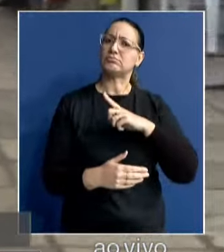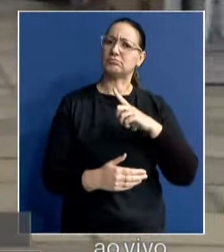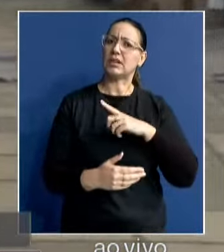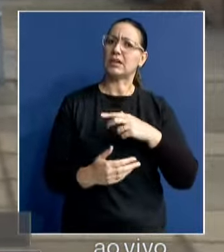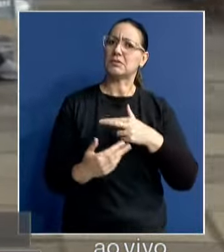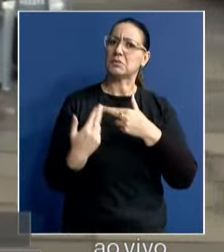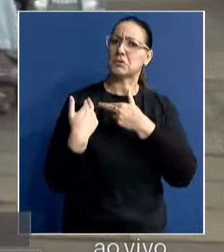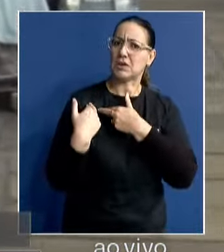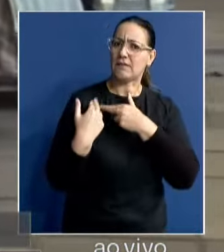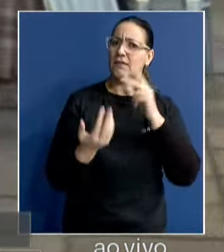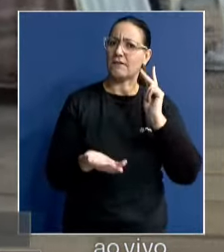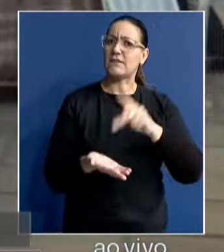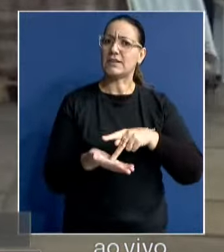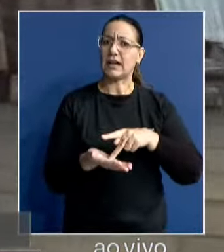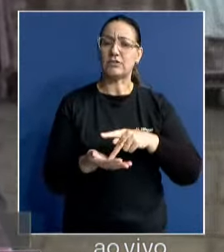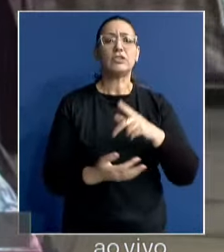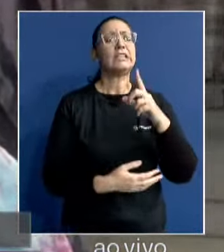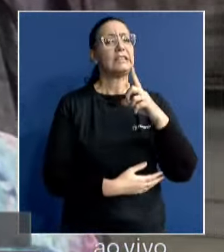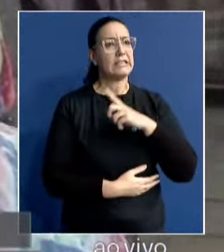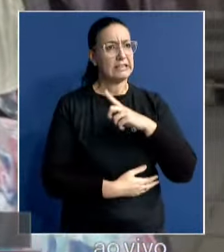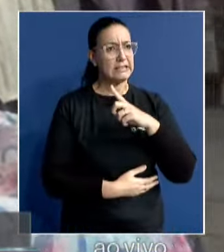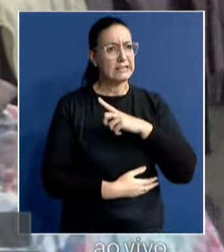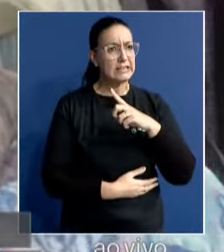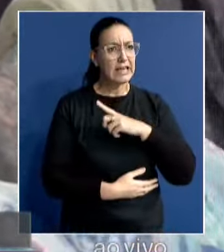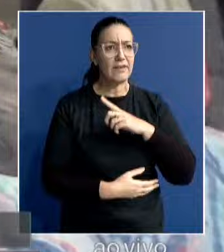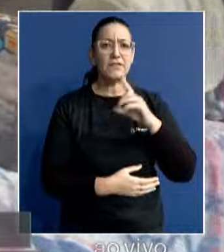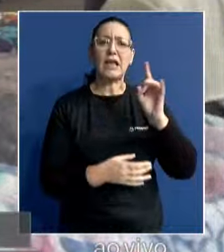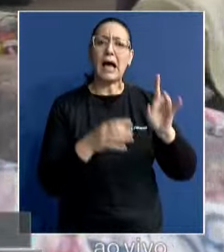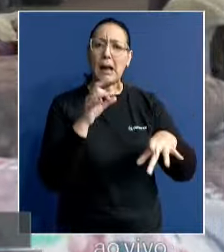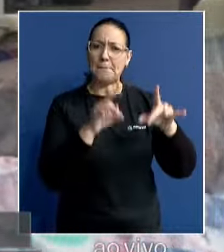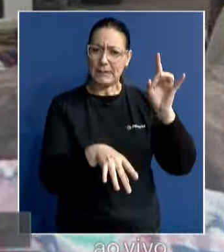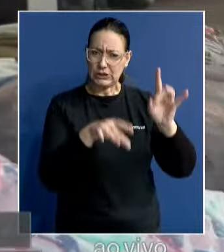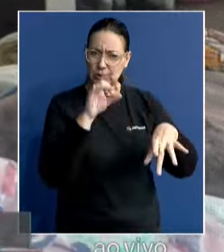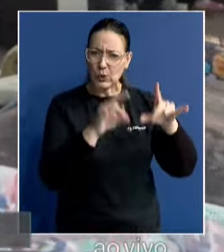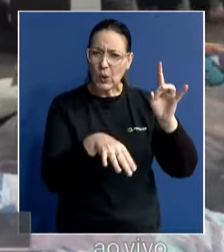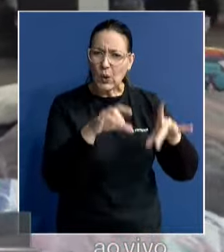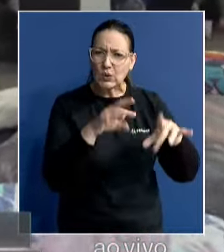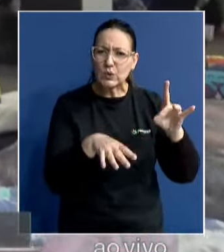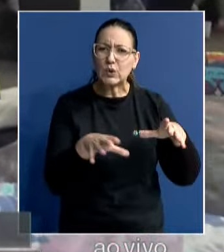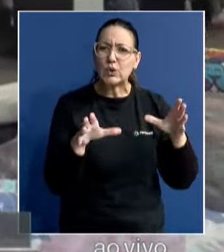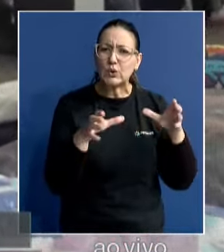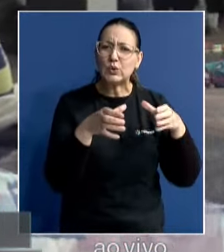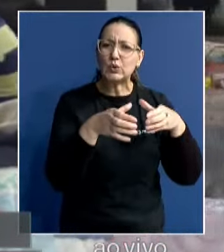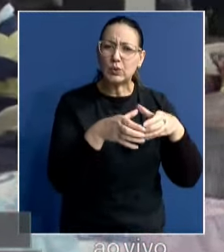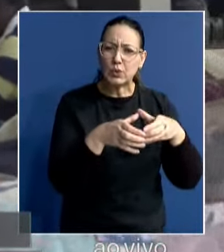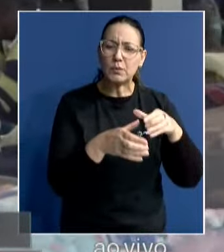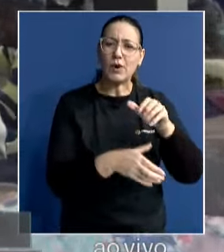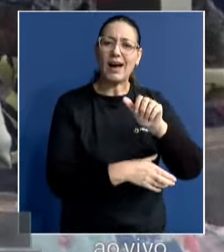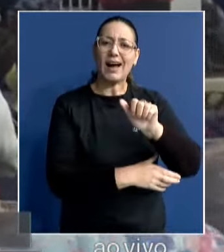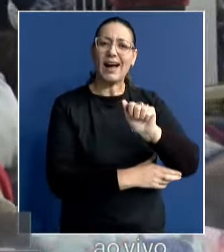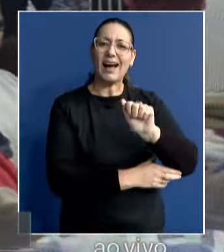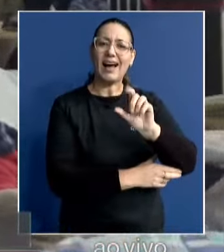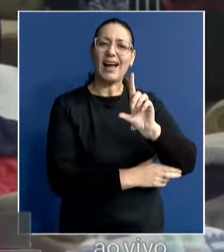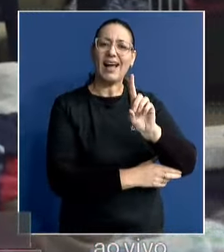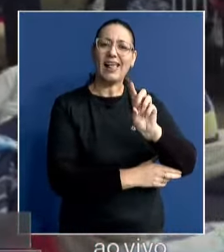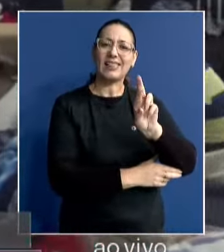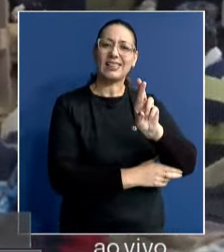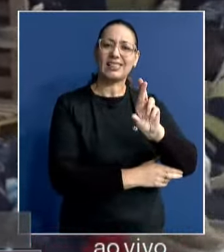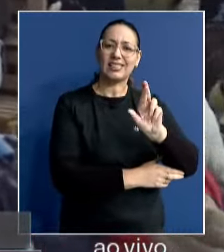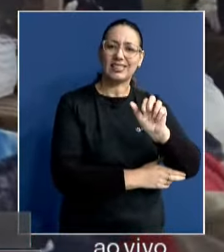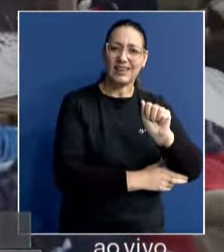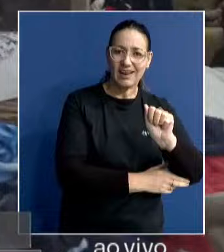tirar a dúvida. Houve ou não houve o abandono por parte desta agência humanitária, a ADRA, que ontem, por volta